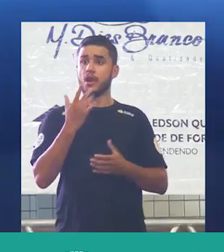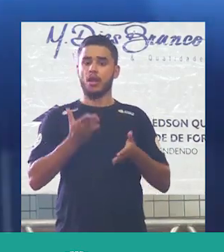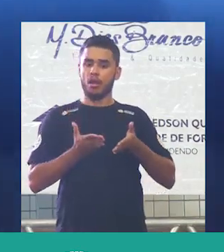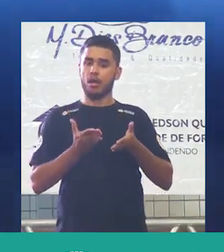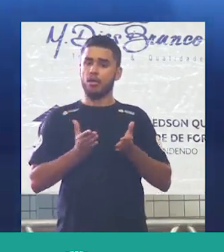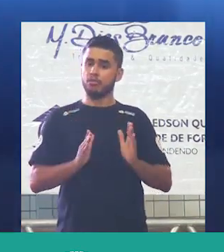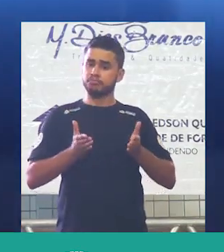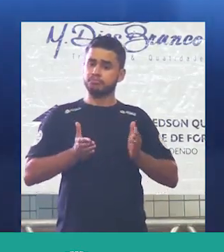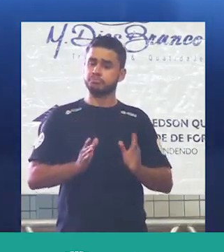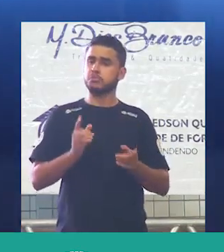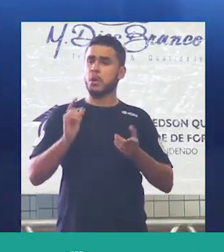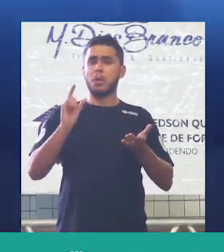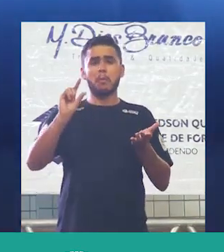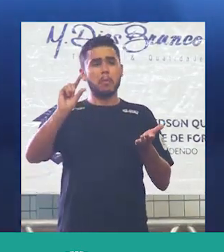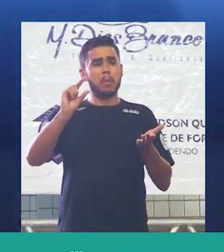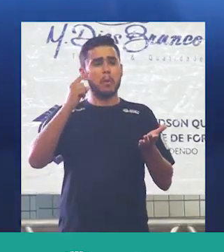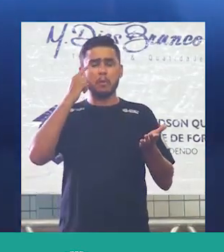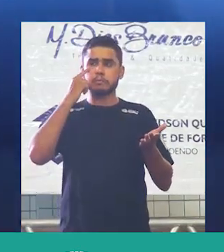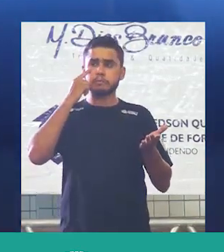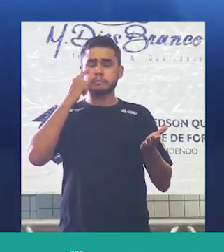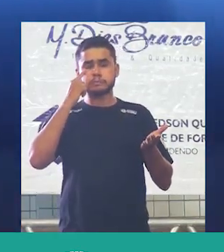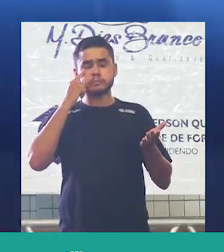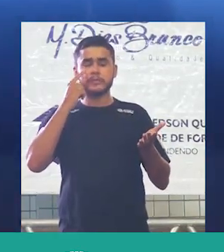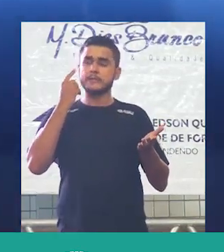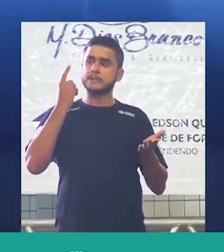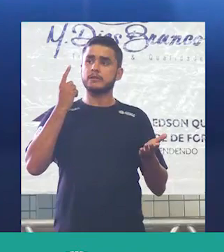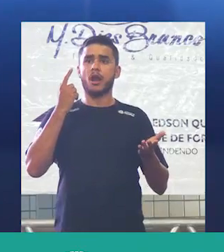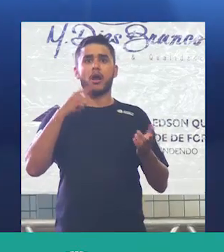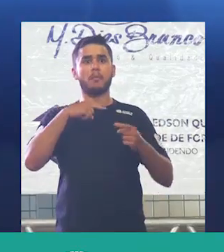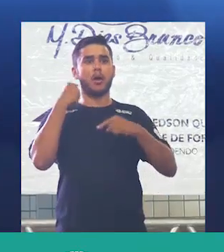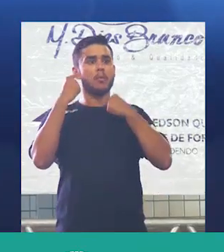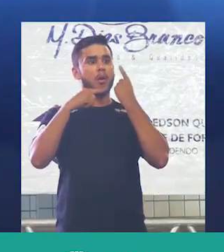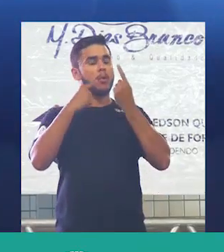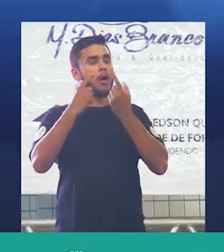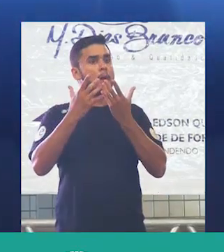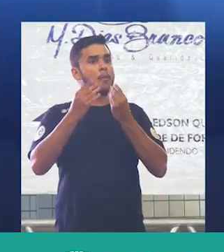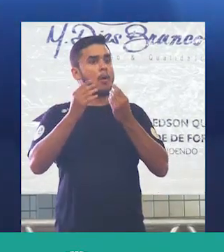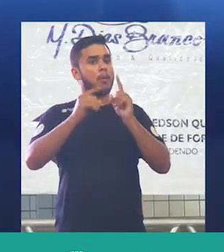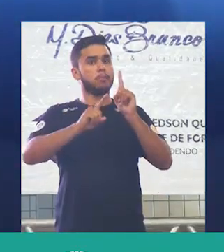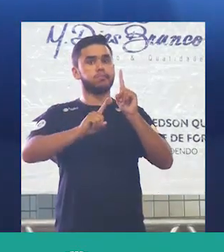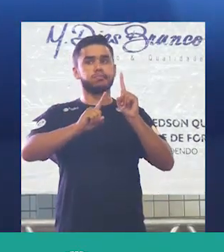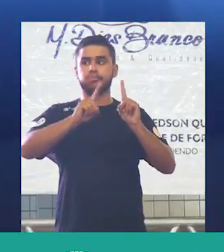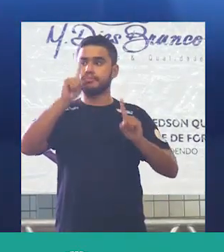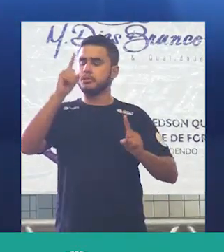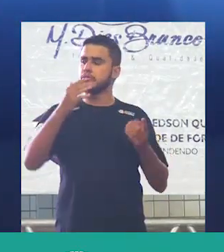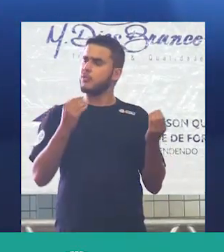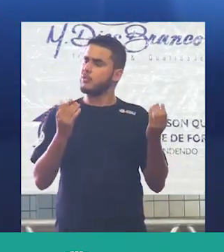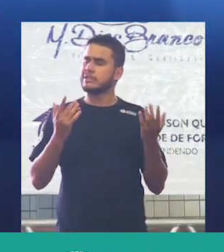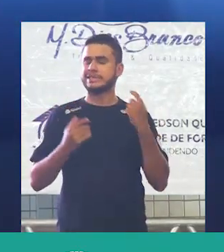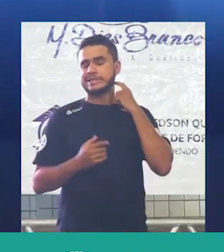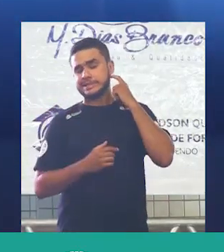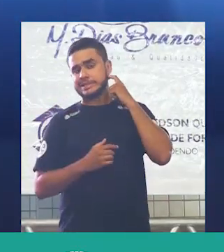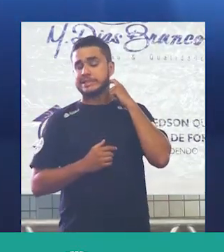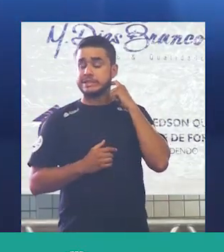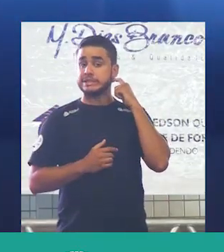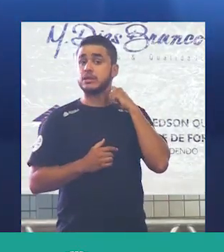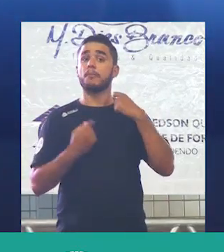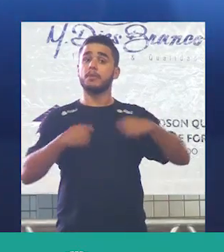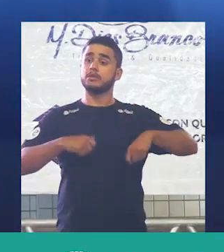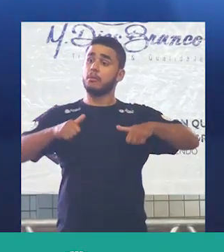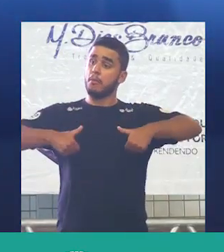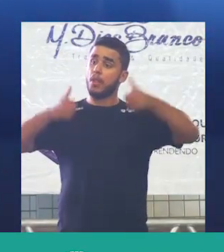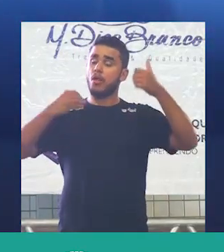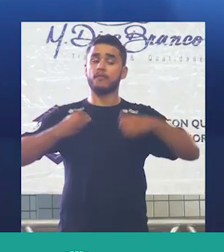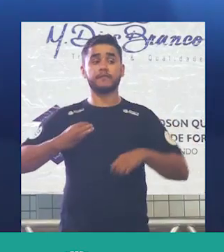mortalidade elevados. Era necessário melhorar as condições de vida da escravaria existente e, ao mesmo tempo, pensar